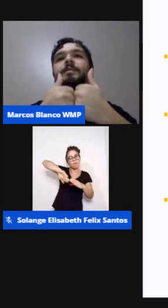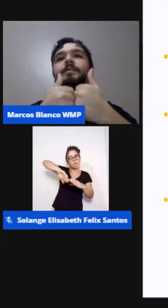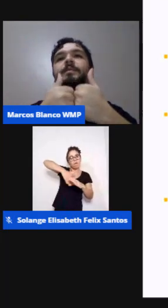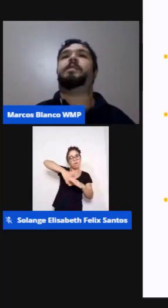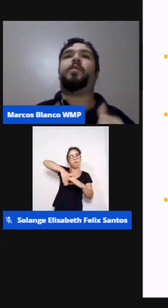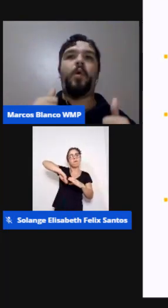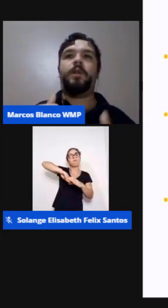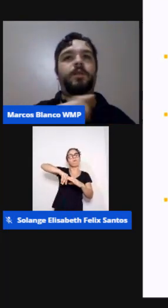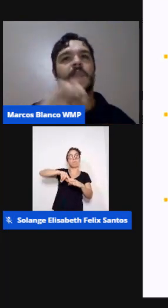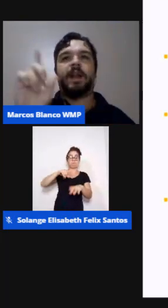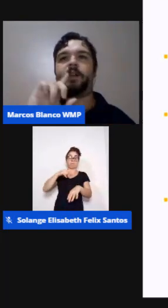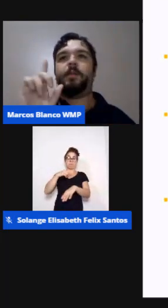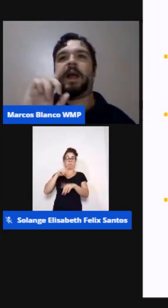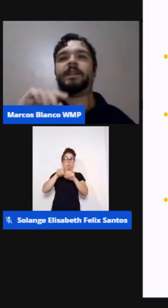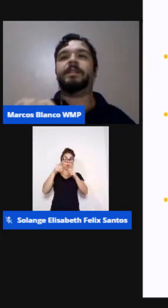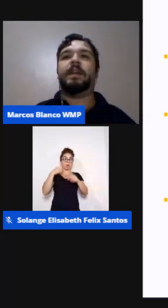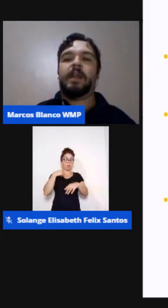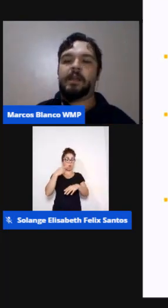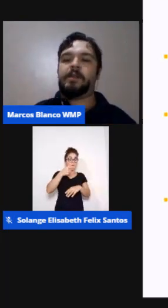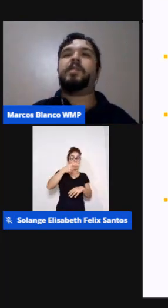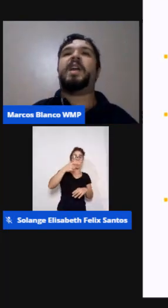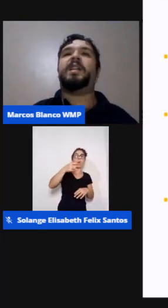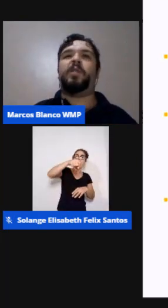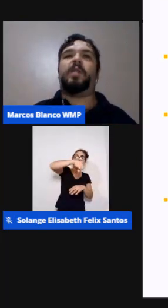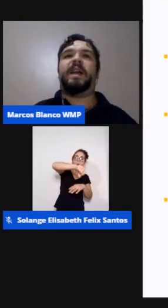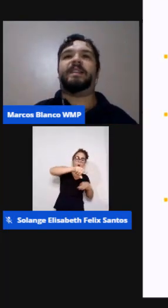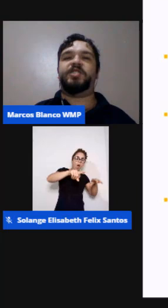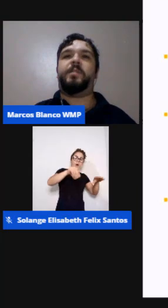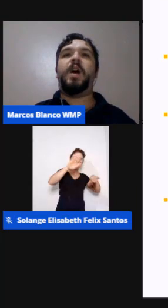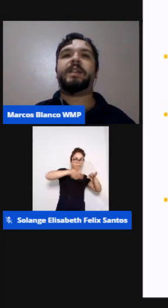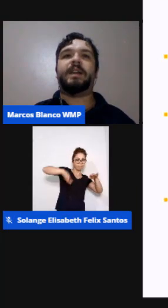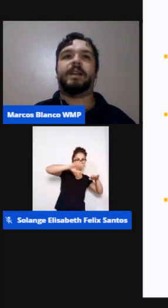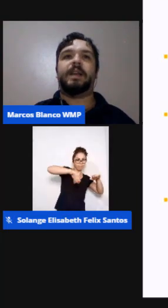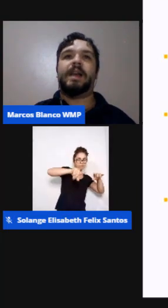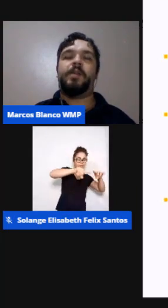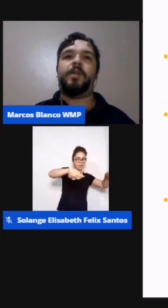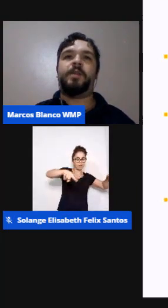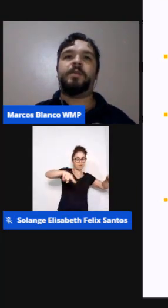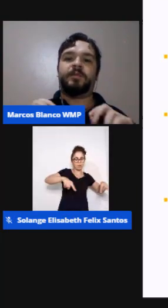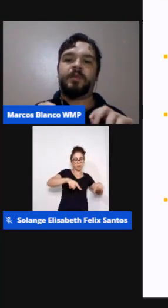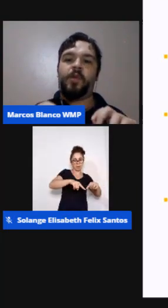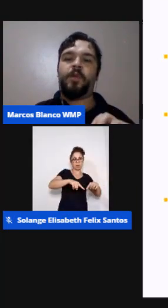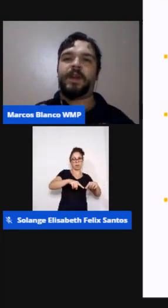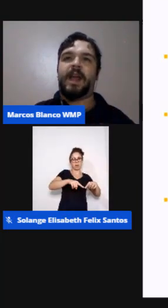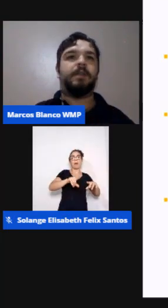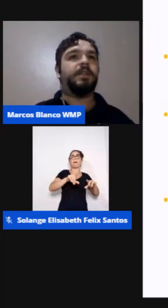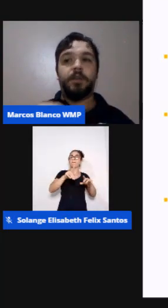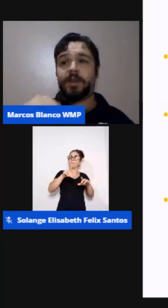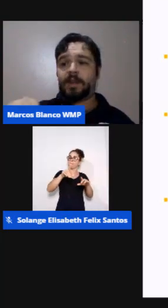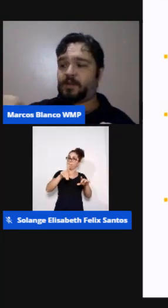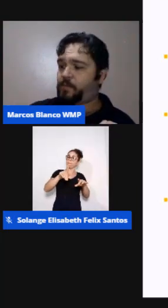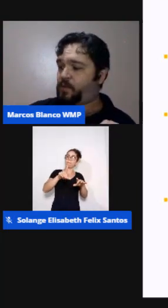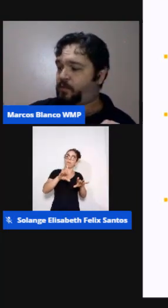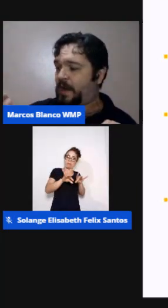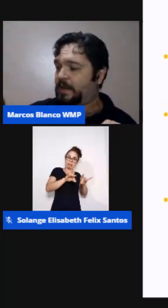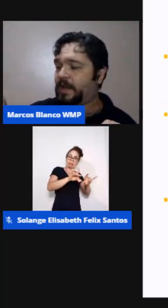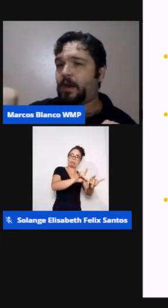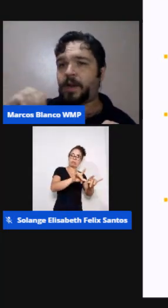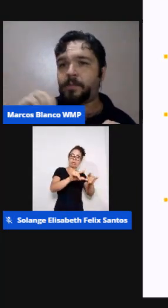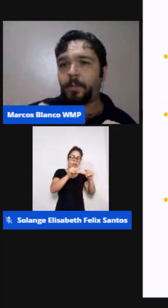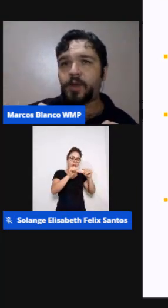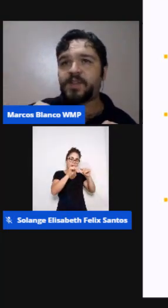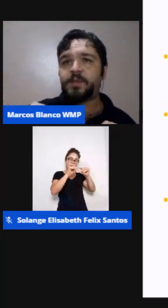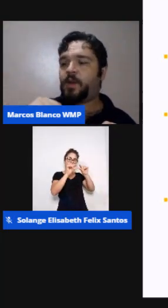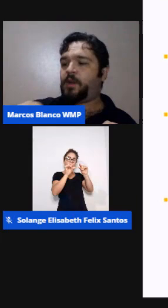larva. Ovo, ela não mata. Aí a gente bota o ovo na água, não, ele bota